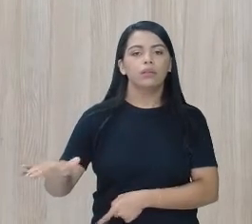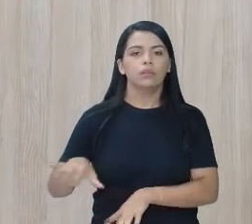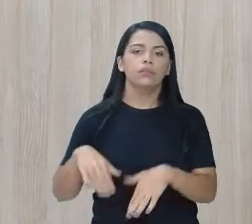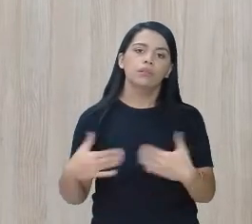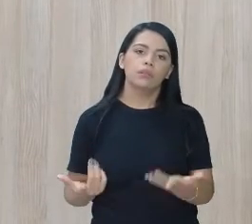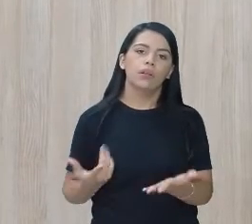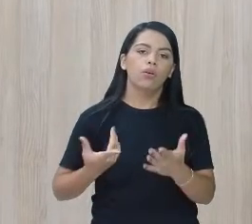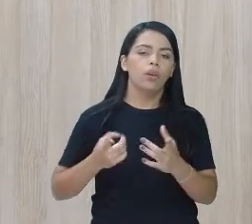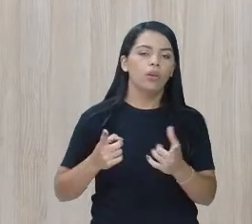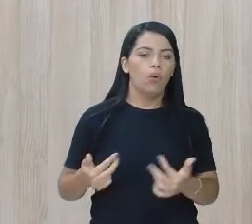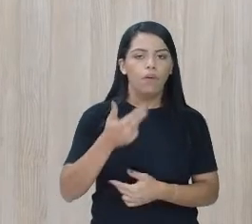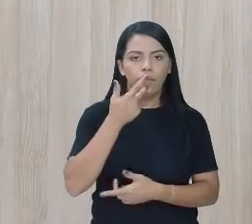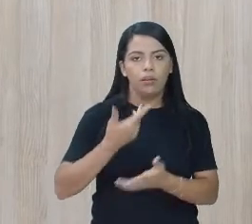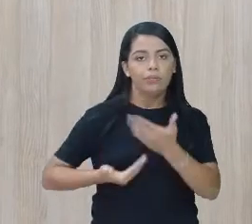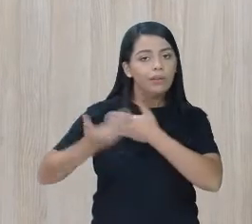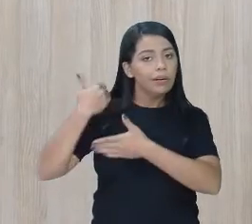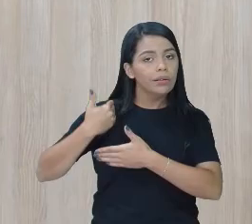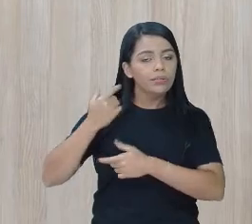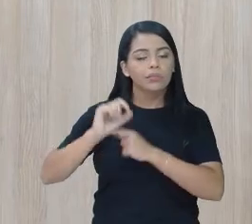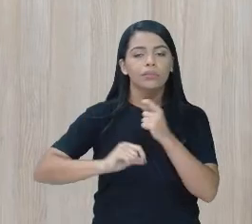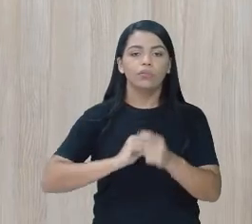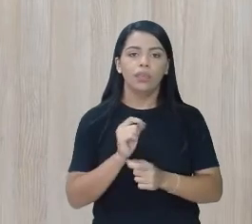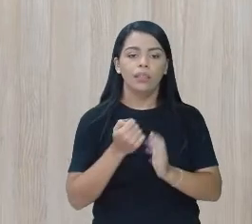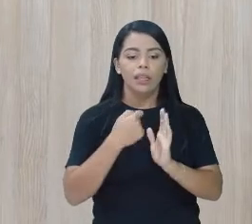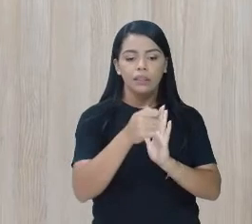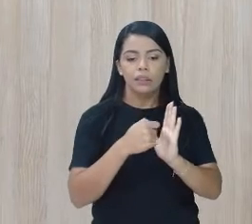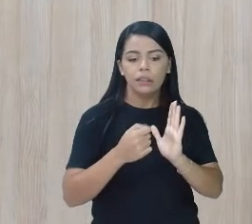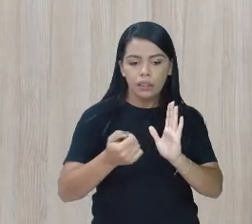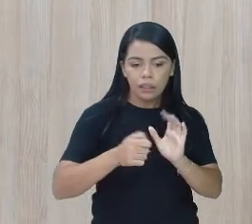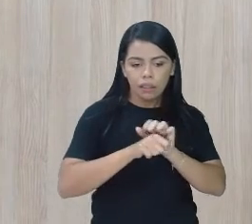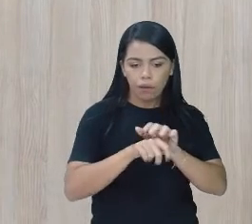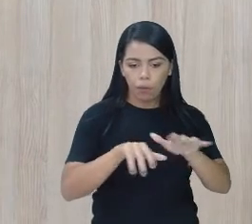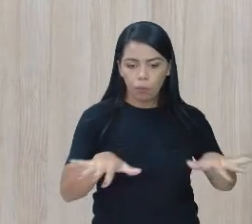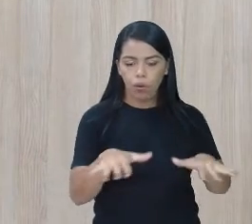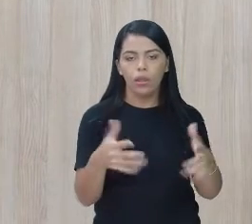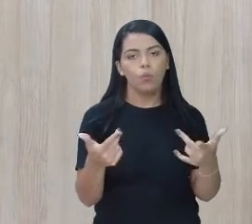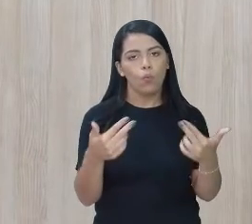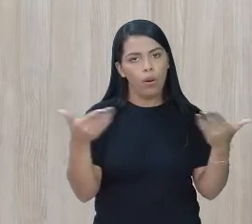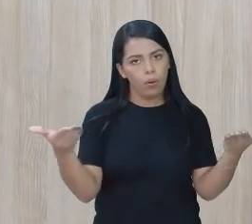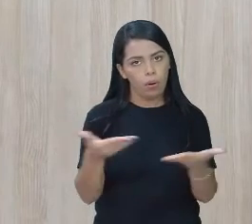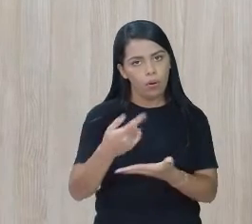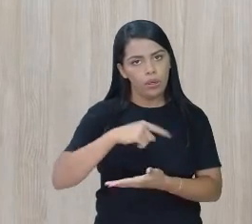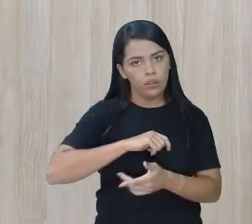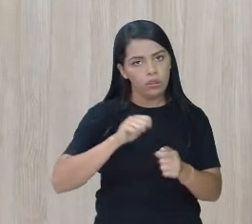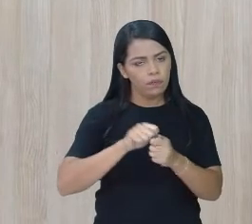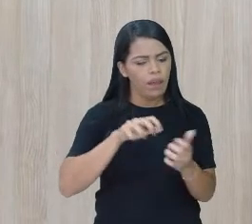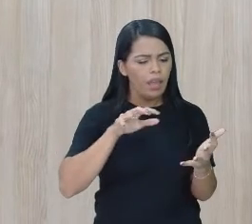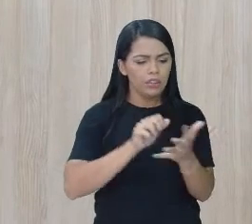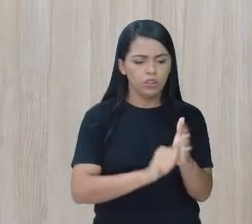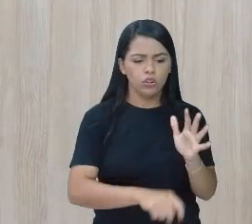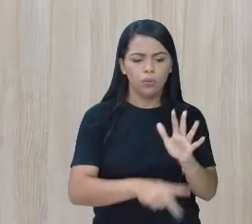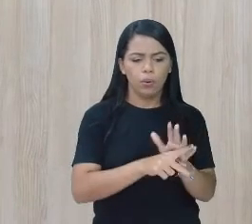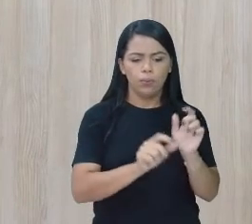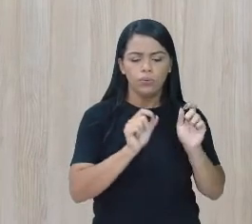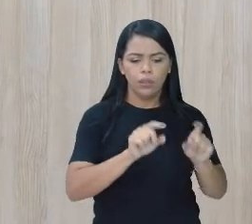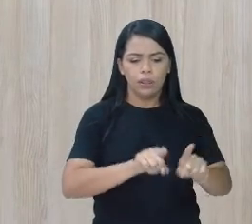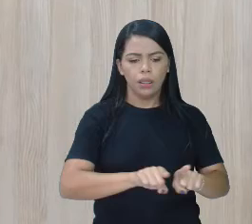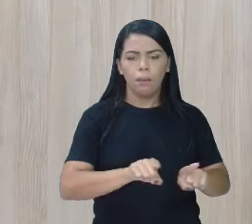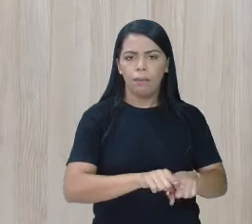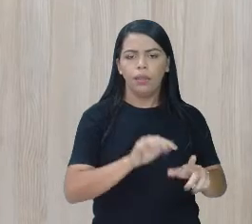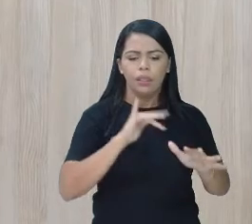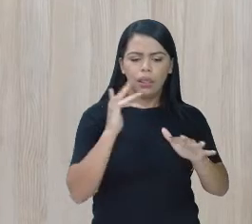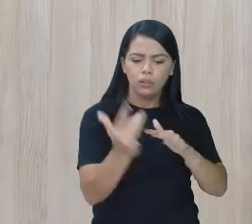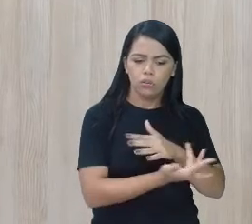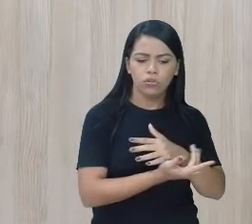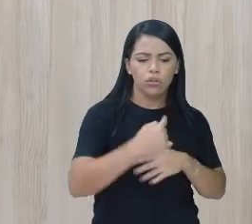da escrita ser comumente divulgada, como é hoje, e hoje a gente faz registros também nas redes